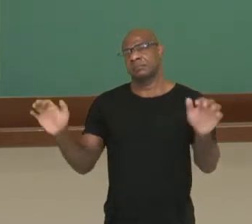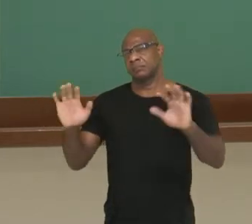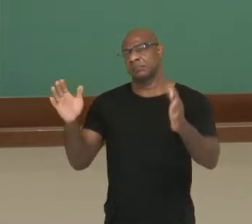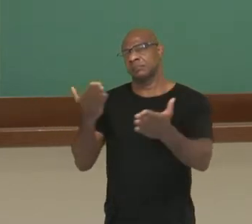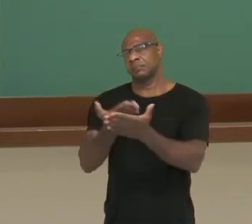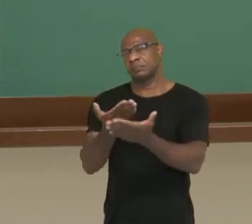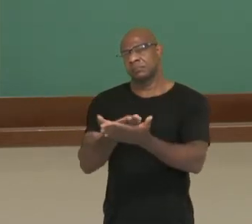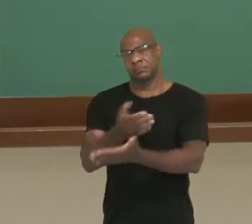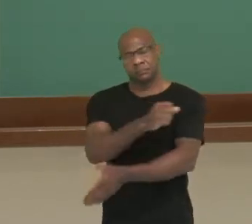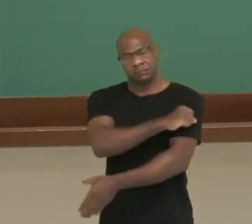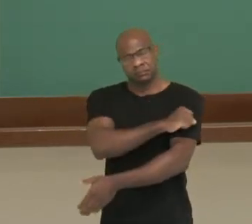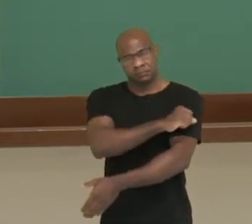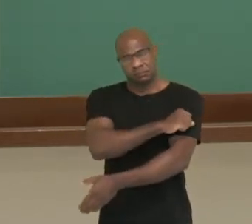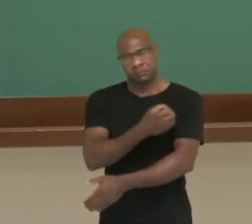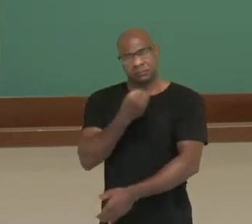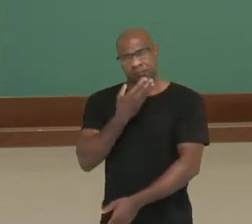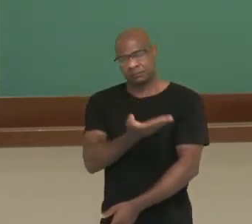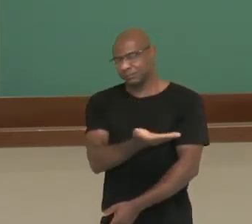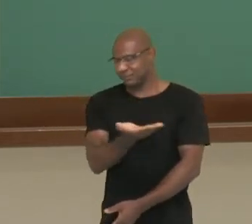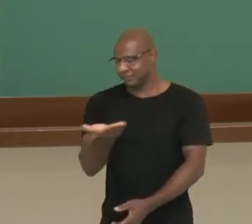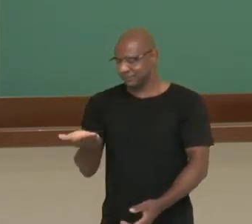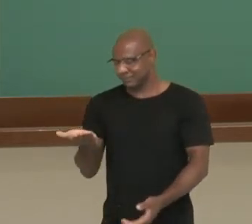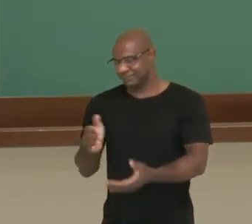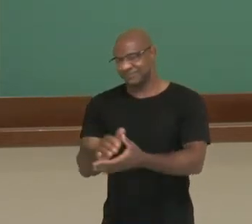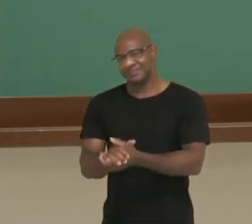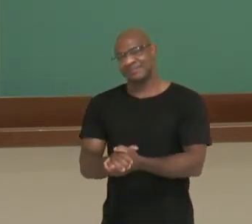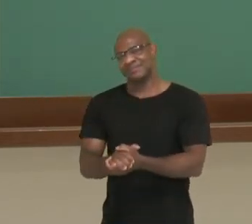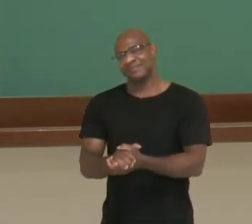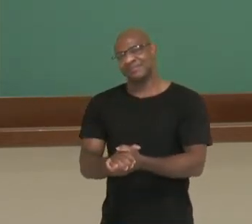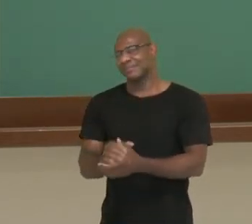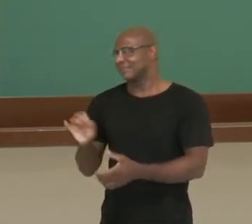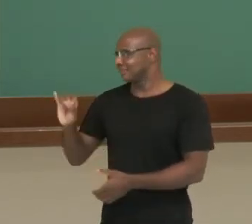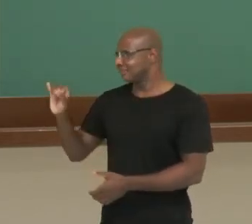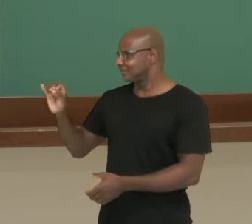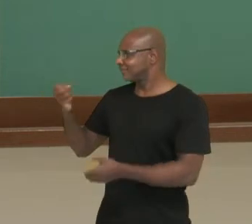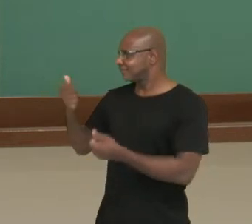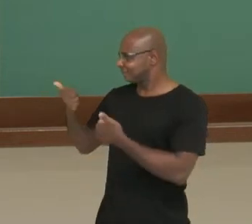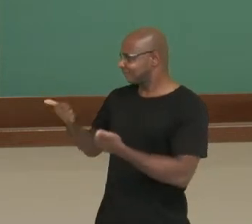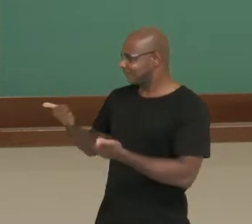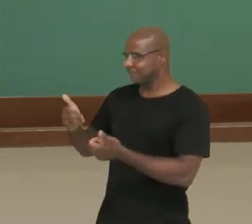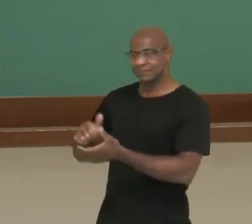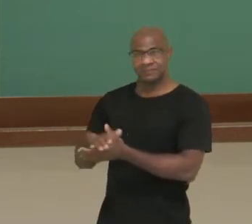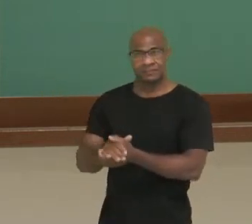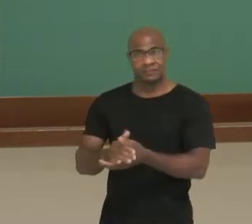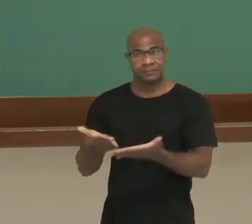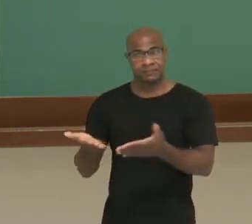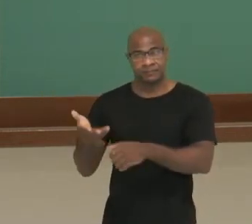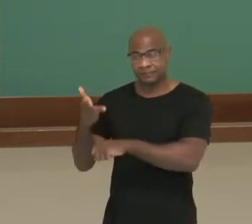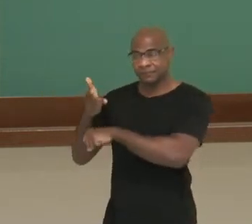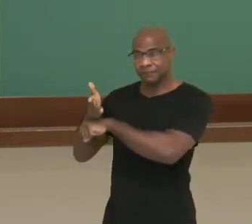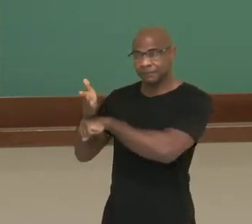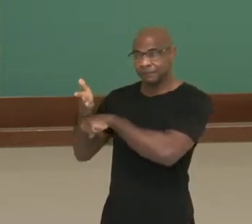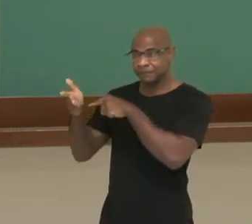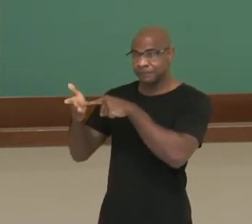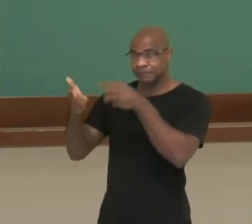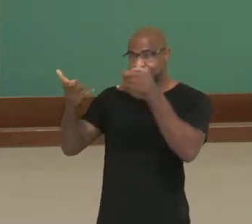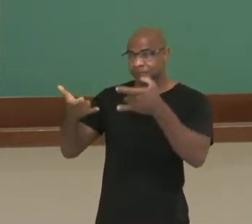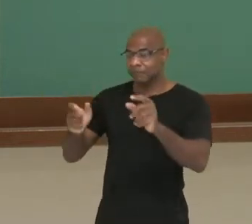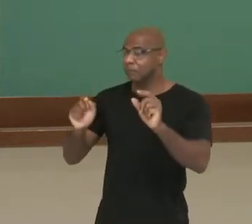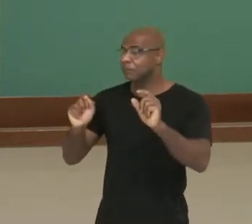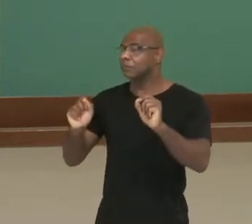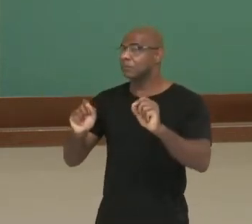estudantes do 8º ano, tudo bem com vocês? Oi, Val, tudo bem com você? Neste vídeo nós vamos falar